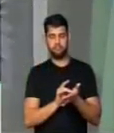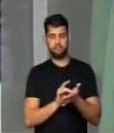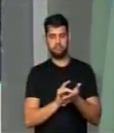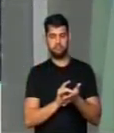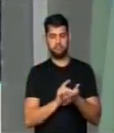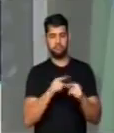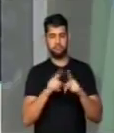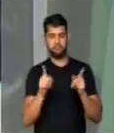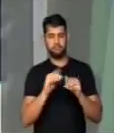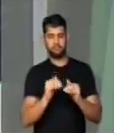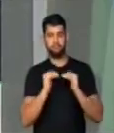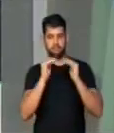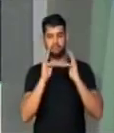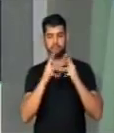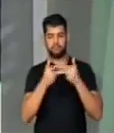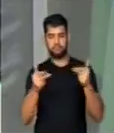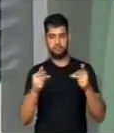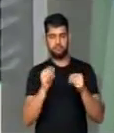com os pés no chão, mas